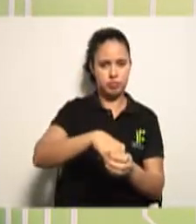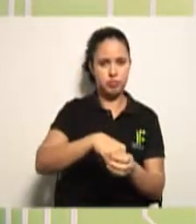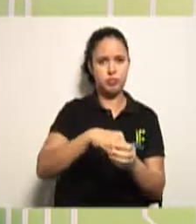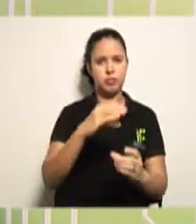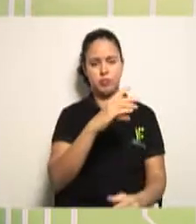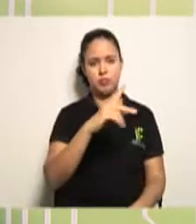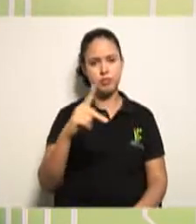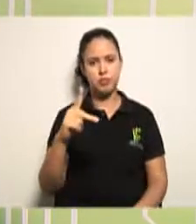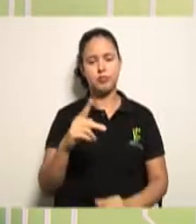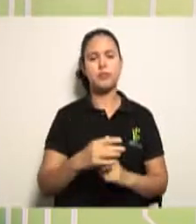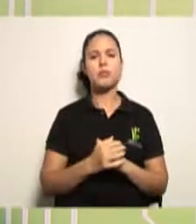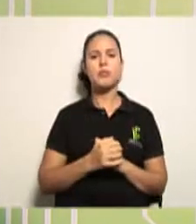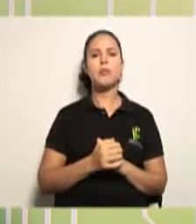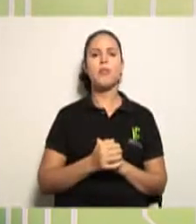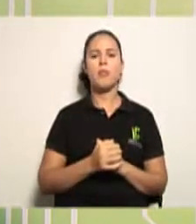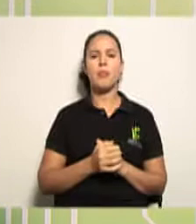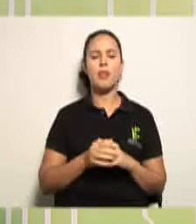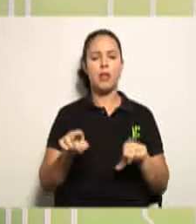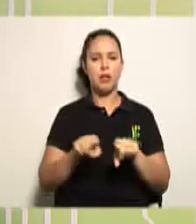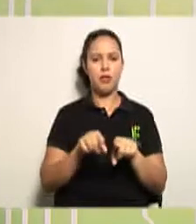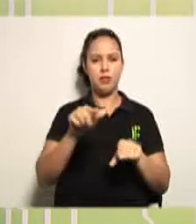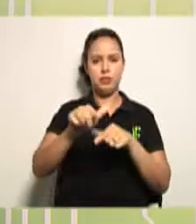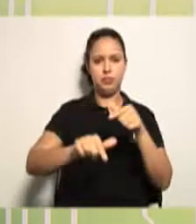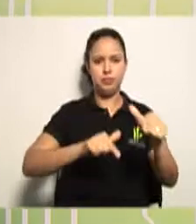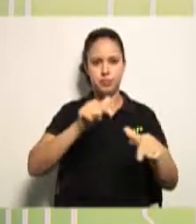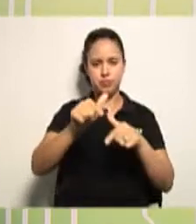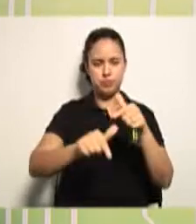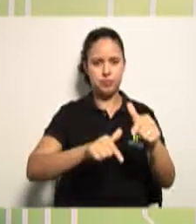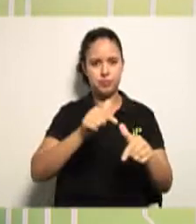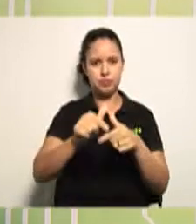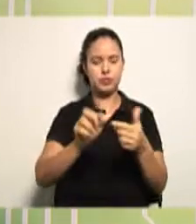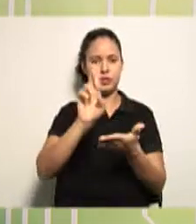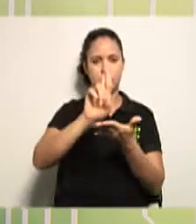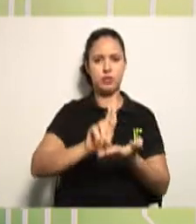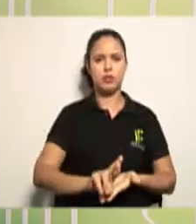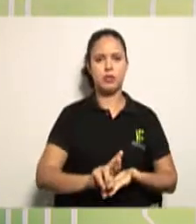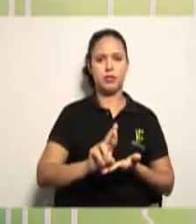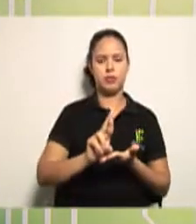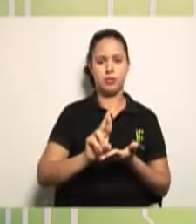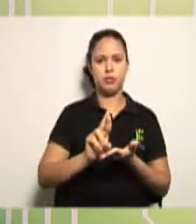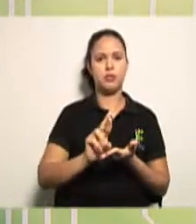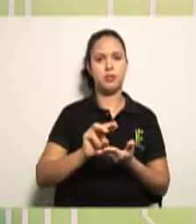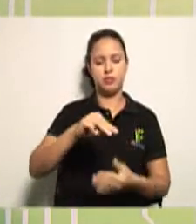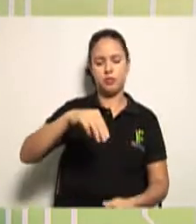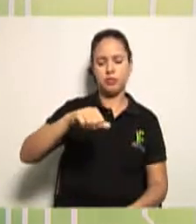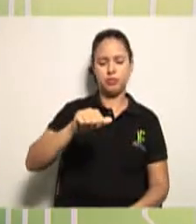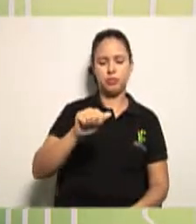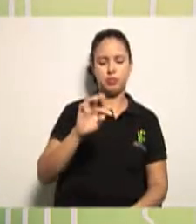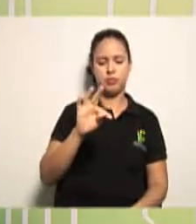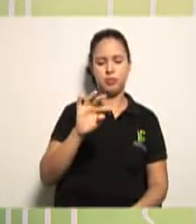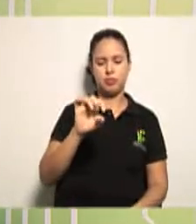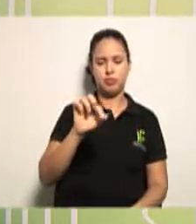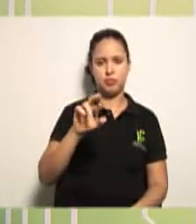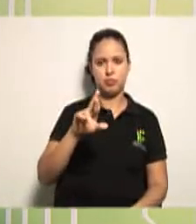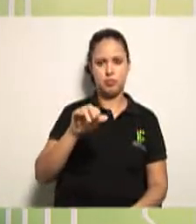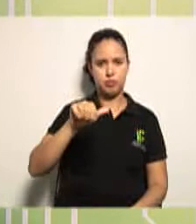organização, eu consigo trabalhar aí os recursos materiais que eu preciso, que são necessários, que